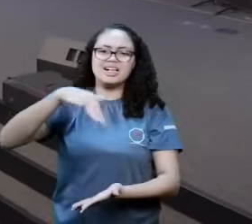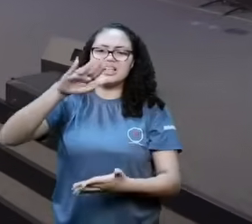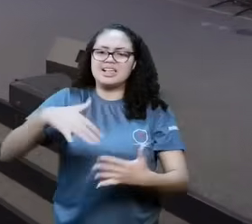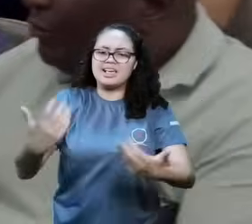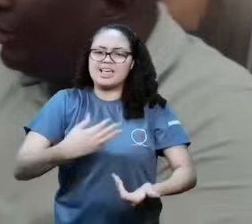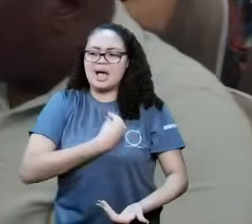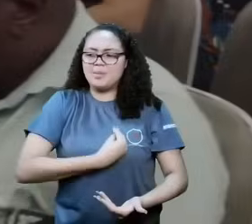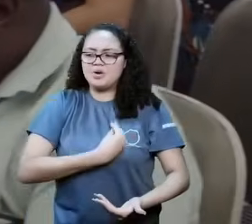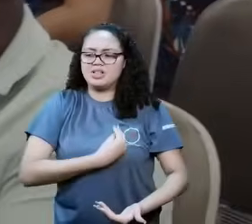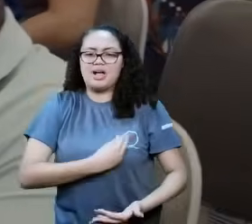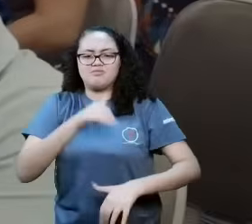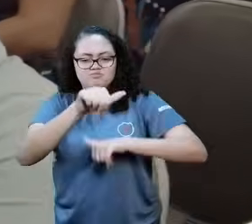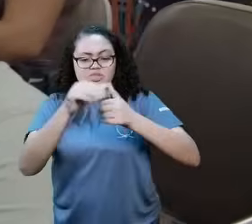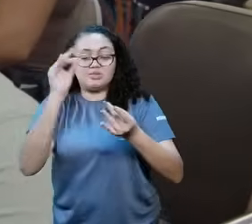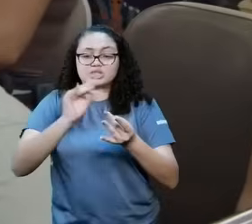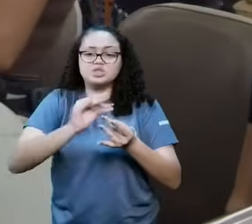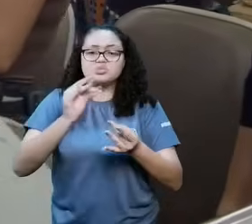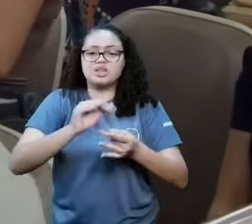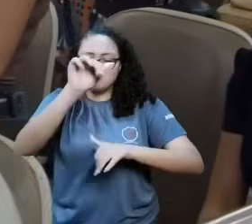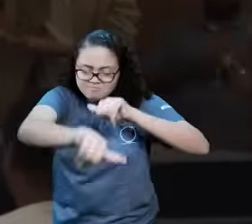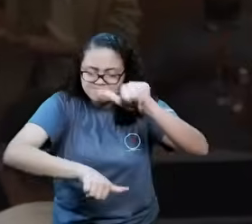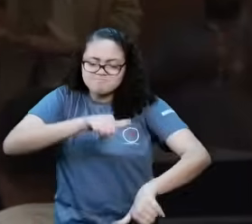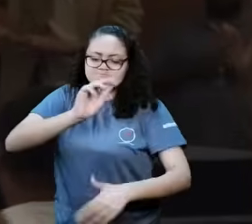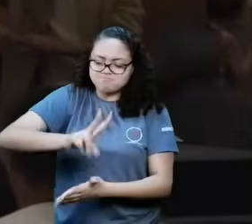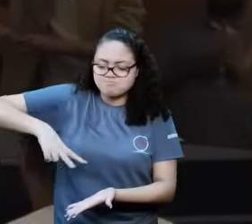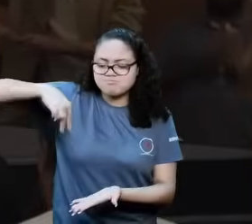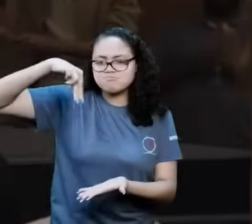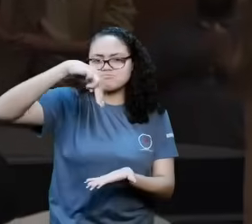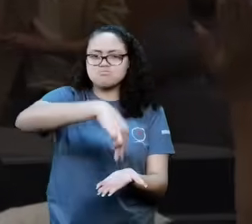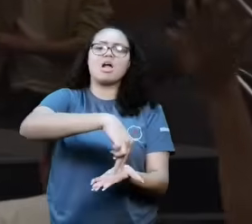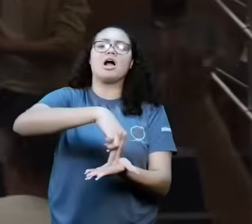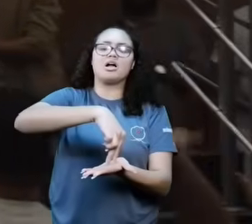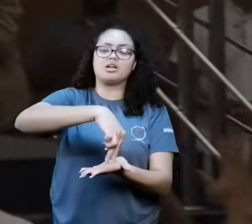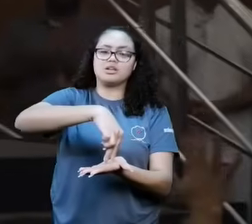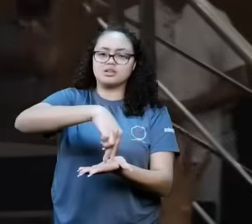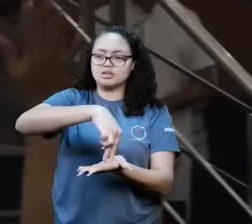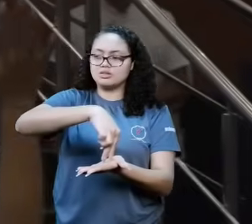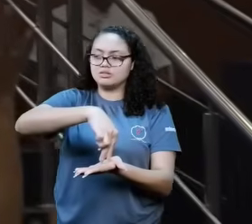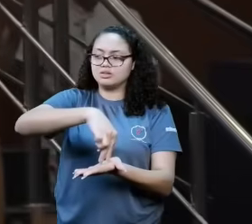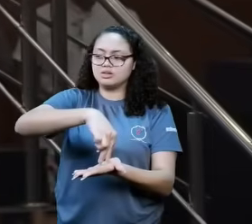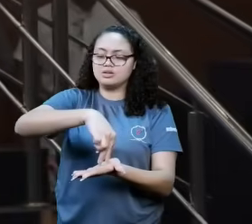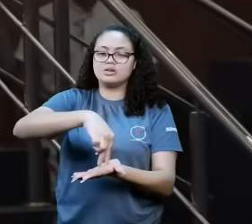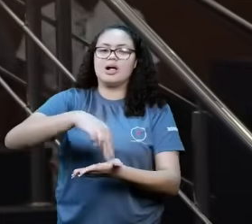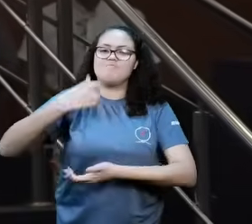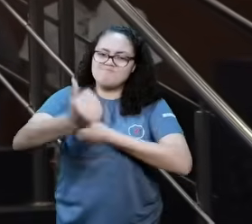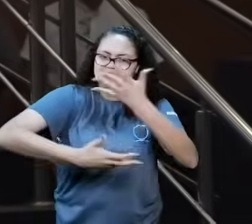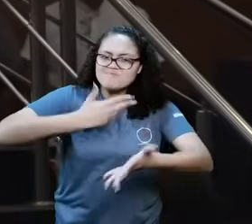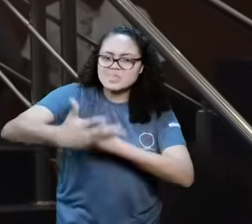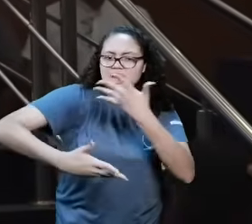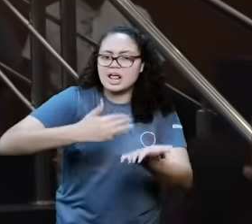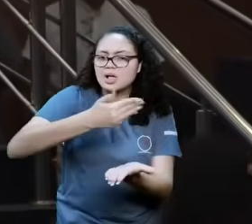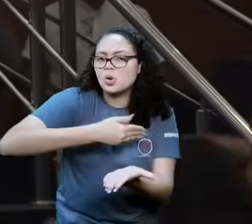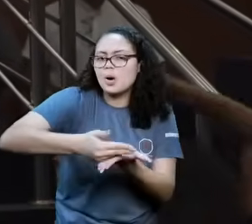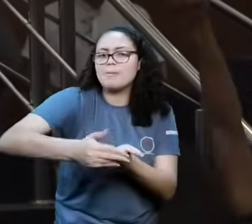vida espiritual hoje? Dá um salto dessa cadeira. Abre a boca e comece a profetizar.